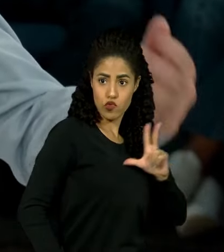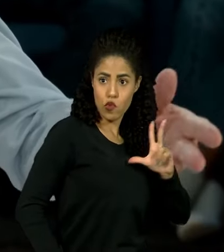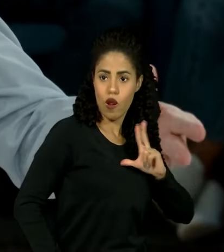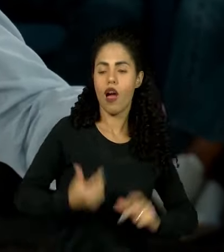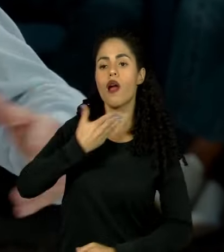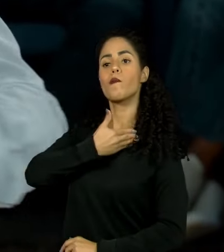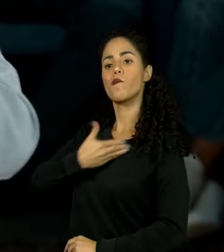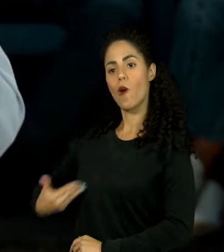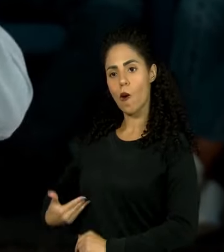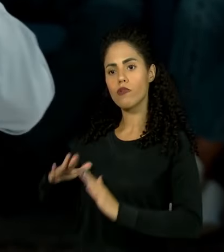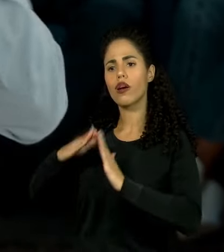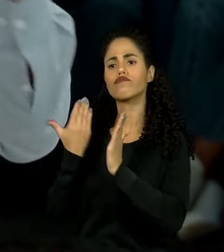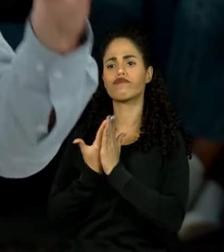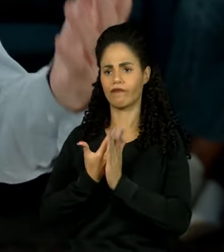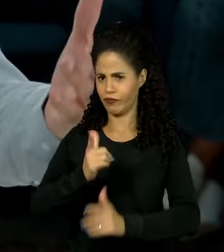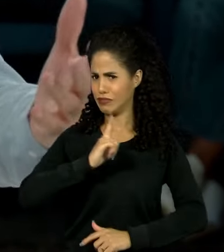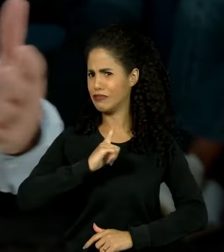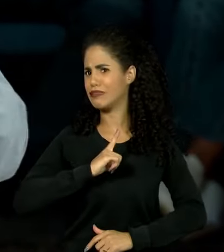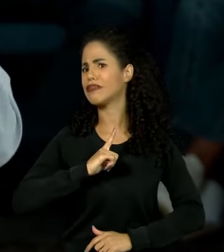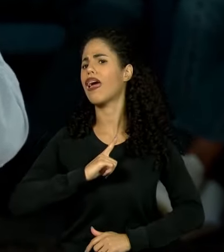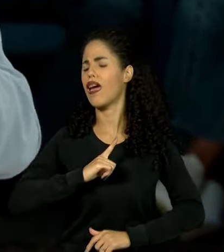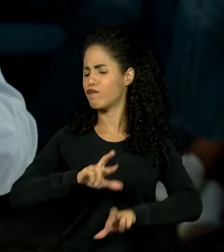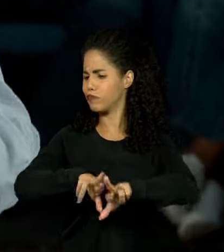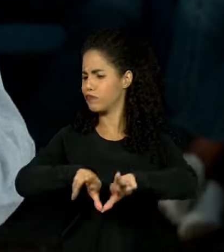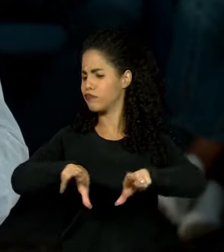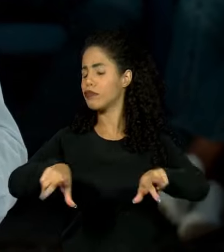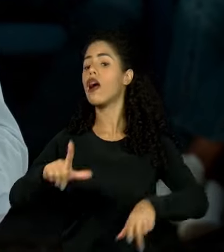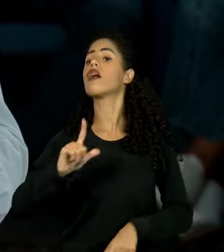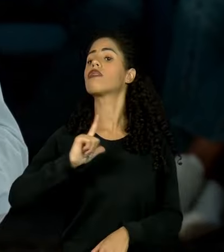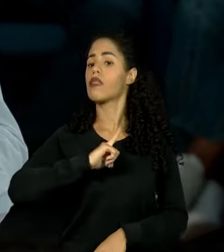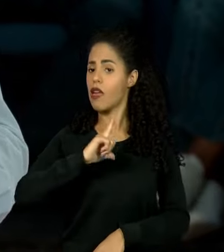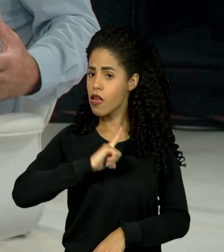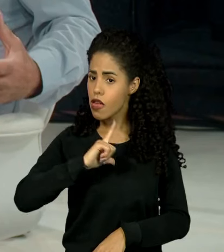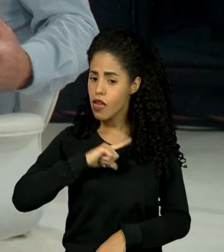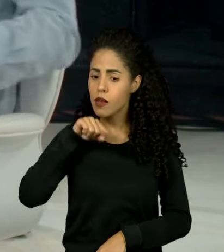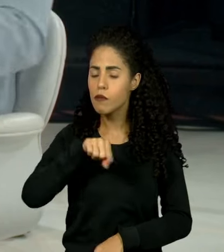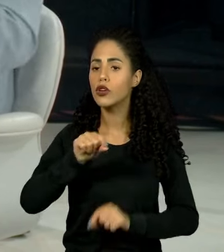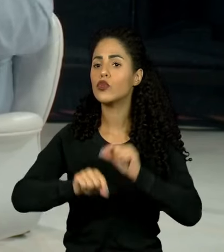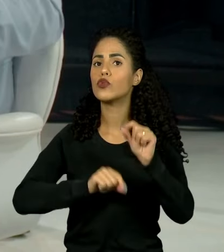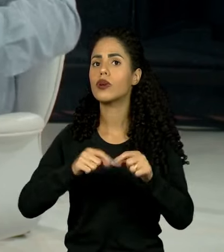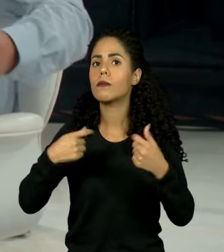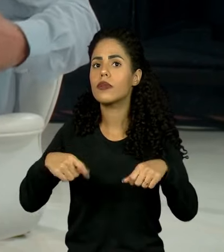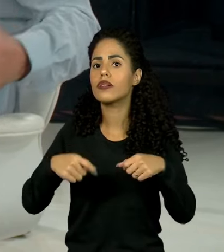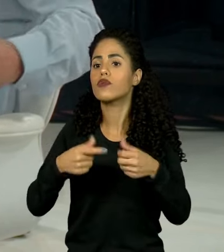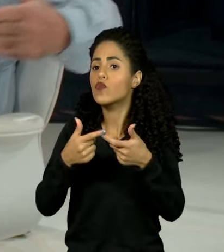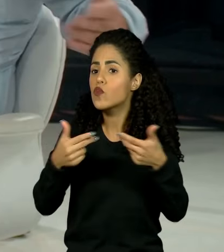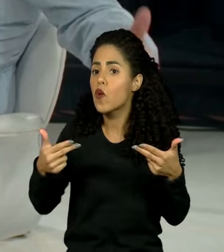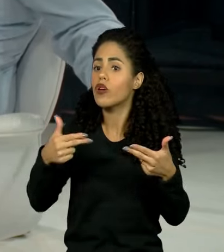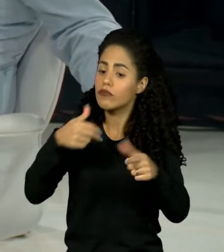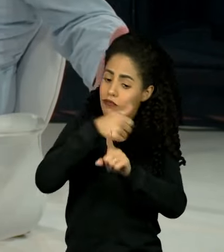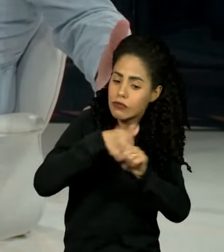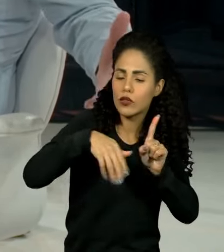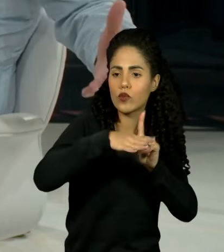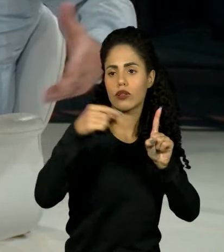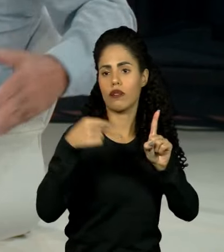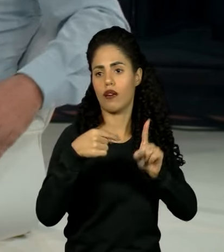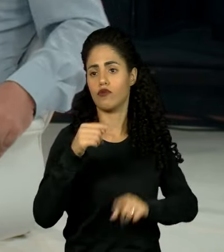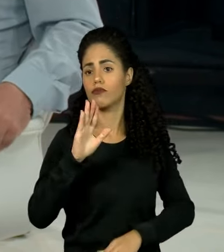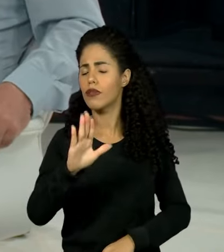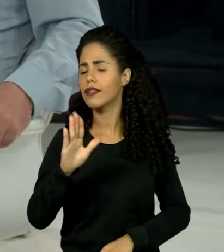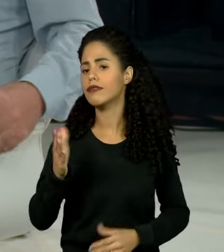escola pública ele tem lacunas que que que na verdade se transforma em lacunas da sociedade